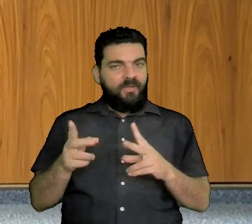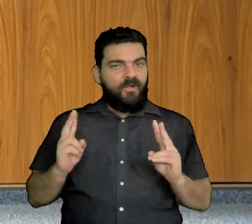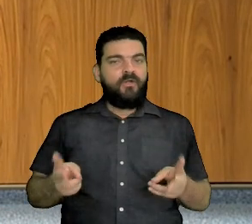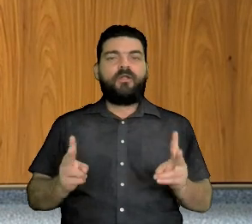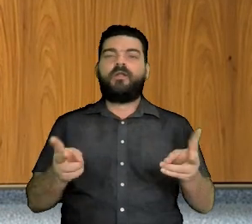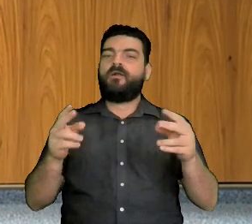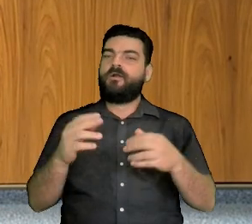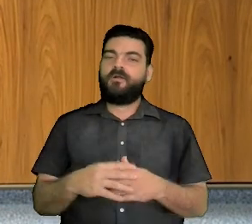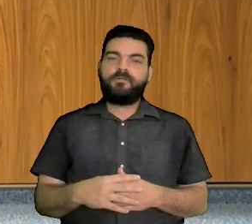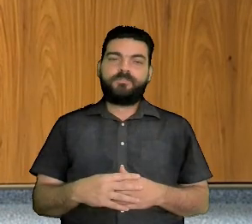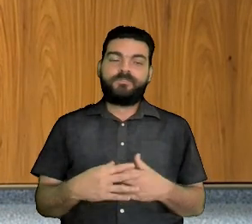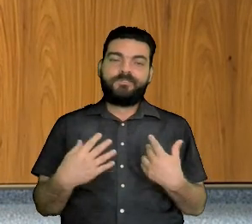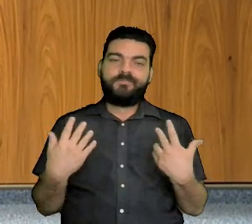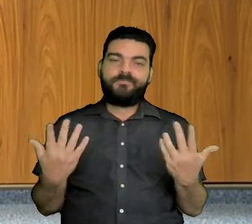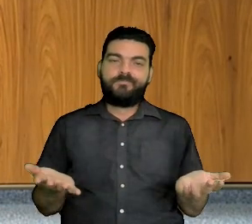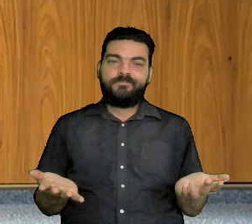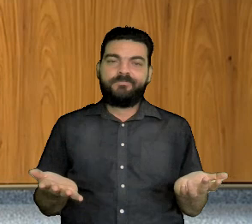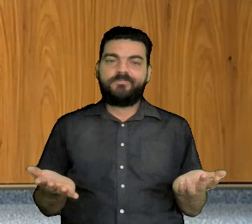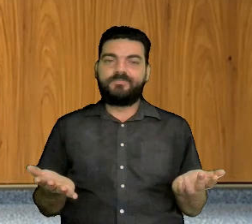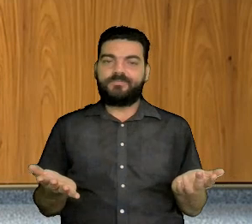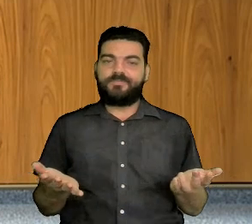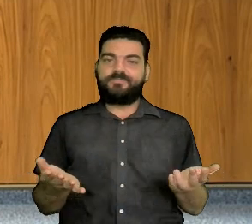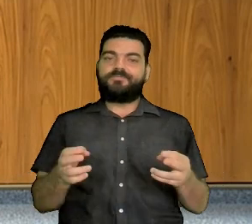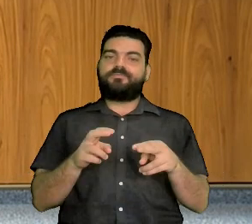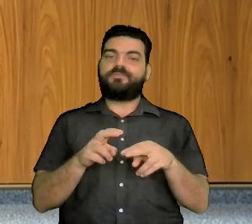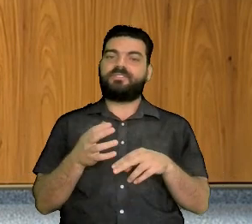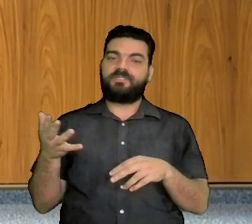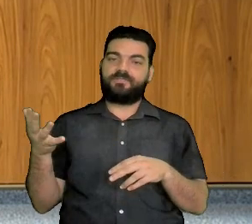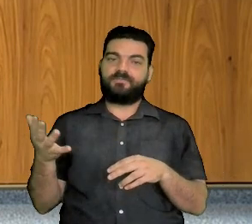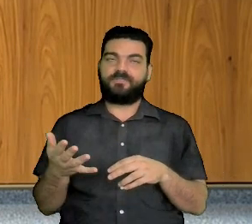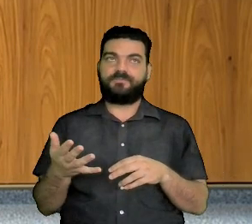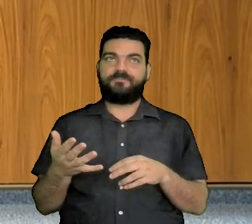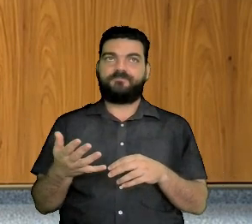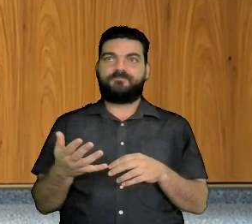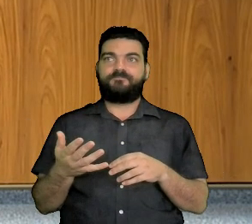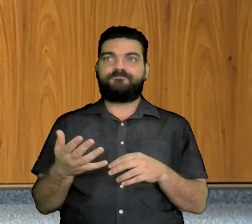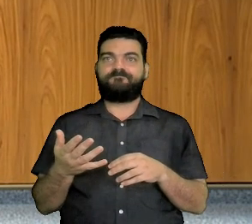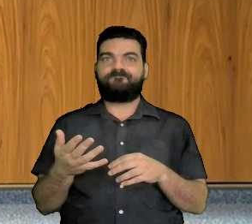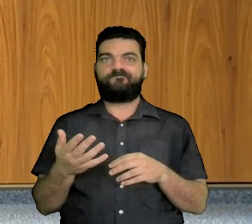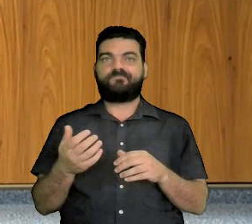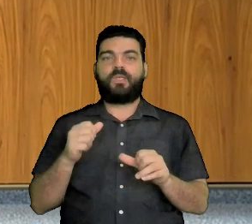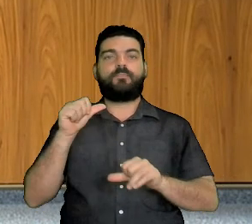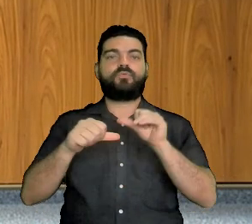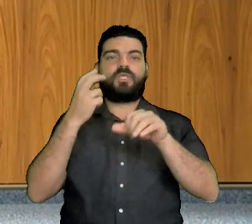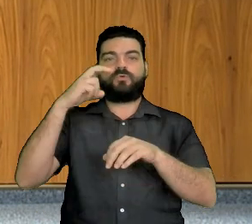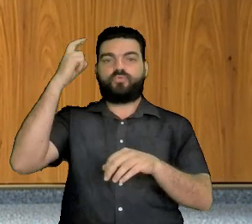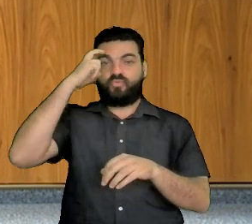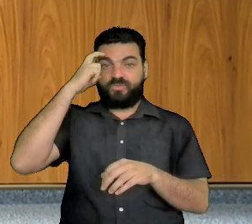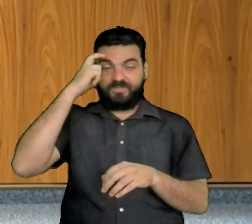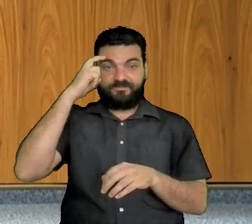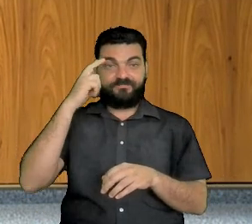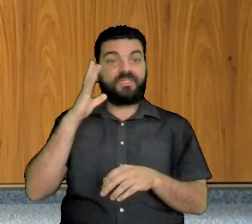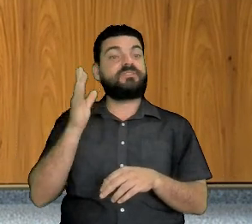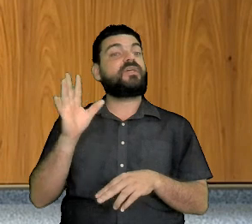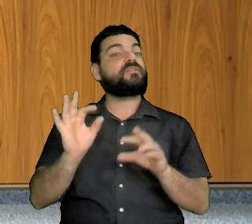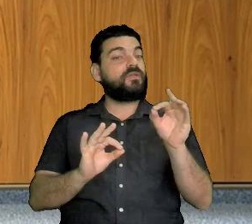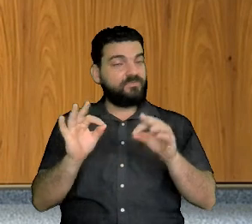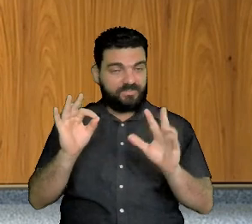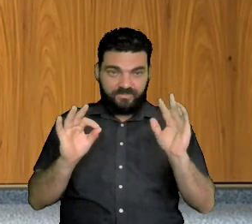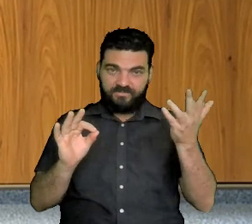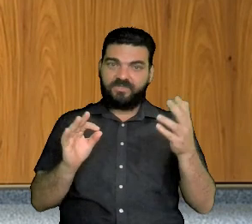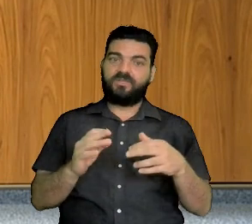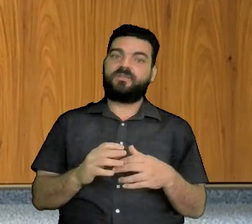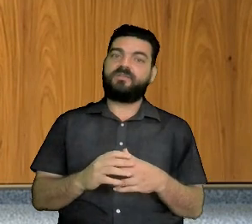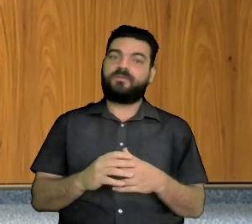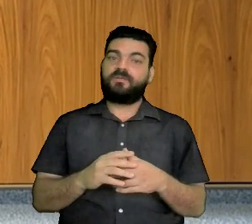desejava. E aí o caos estava instaurado. Então, é preciso a